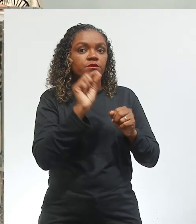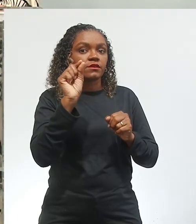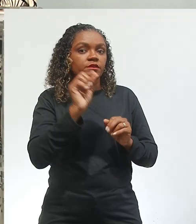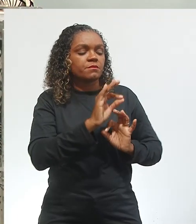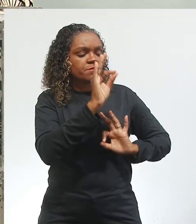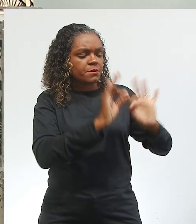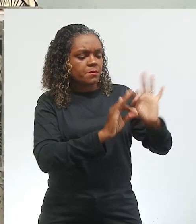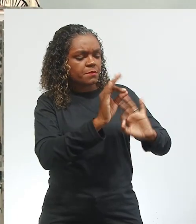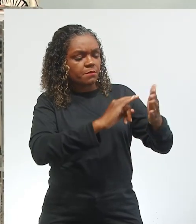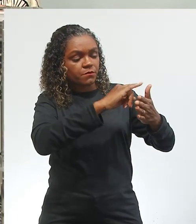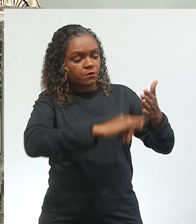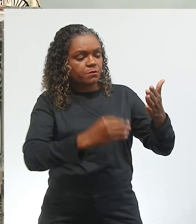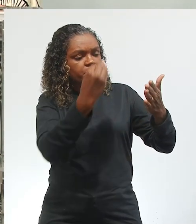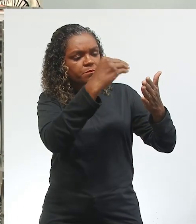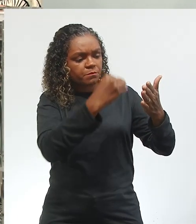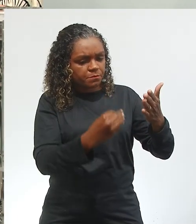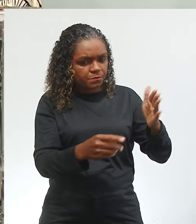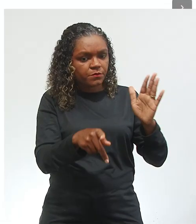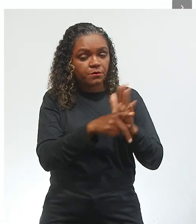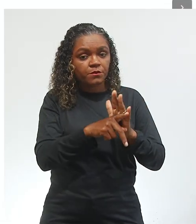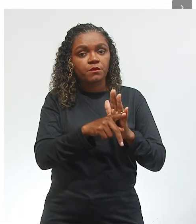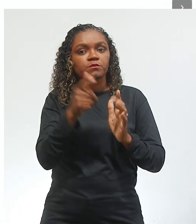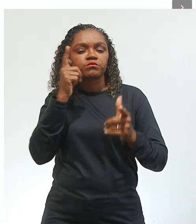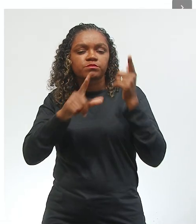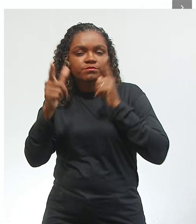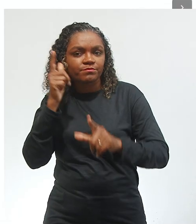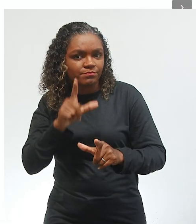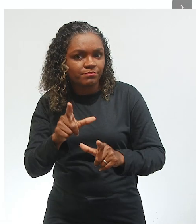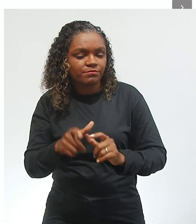para atingir esses objetivos e metas, certo?